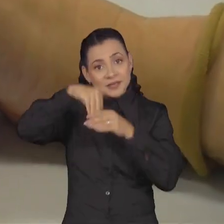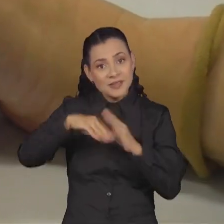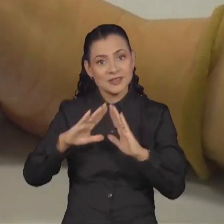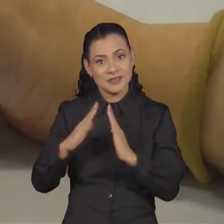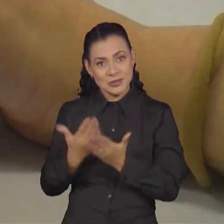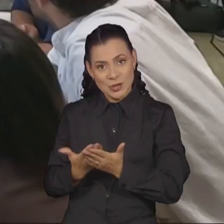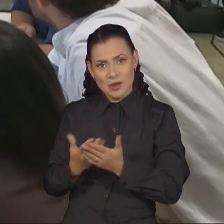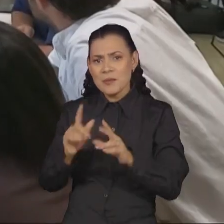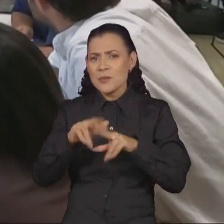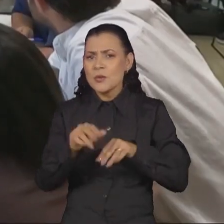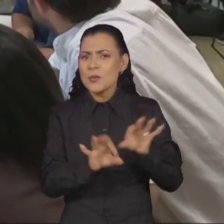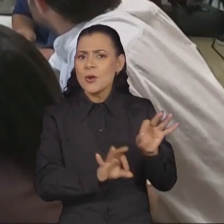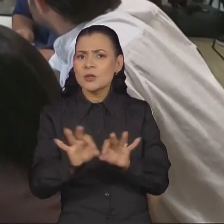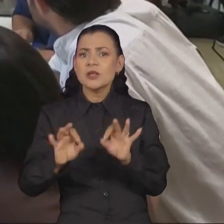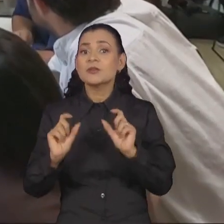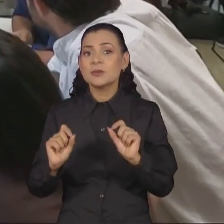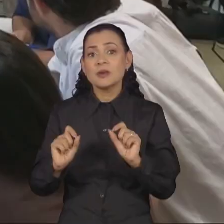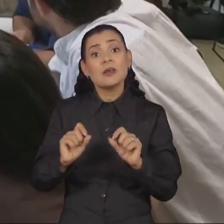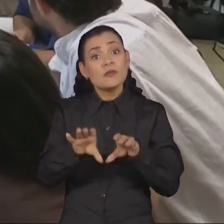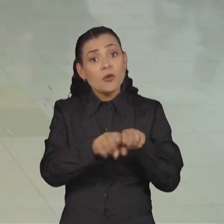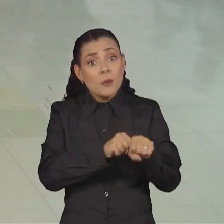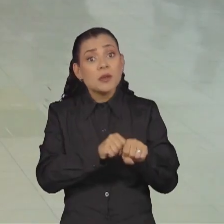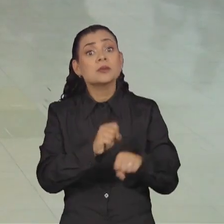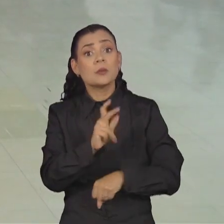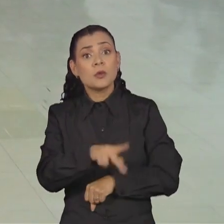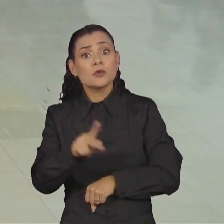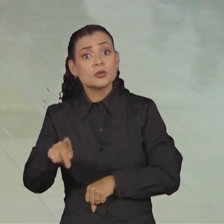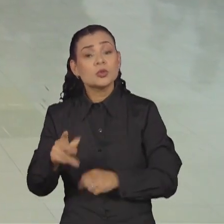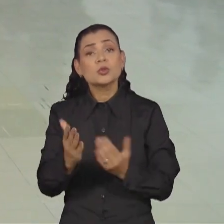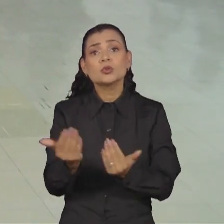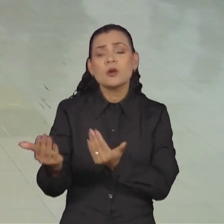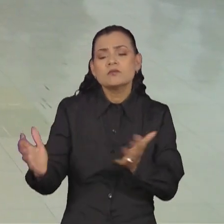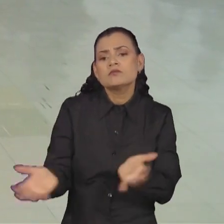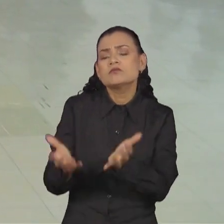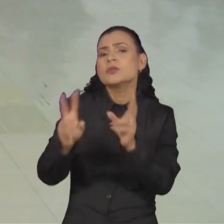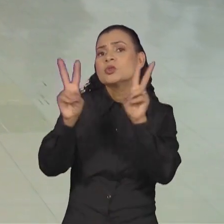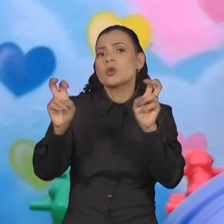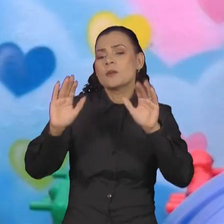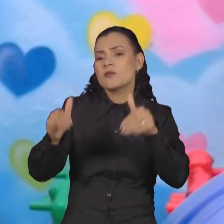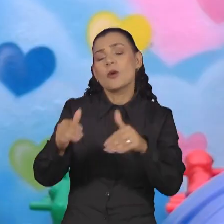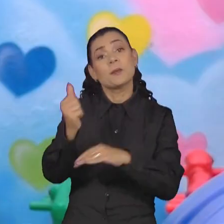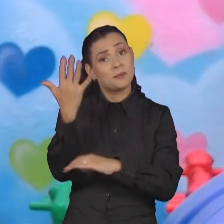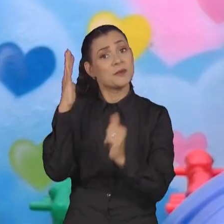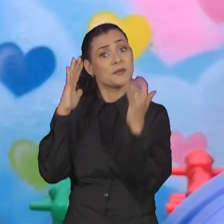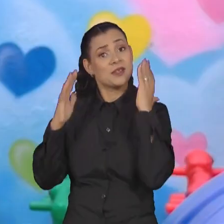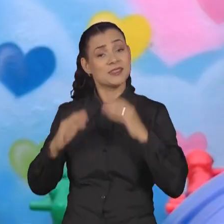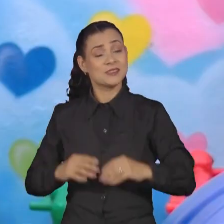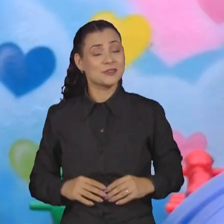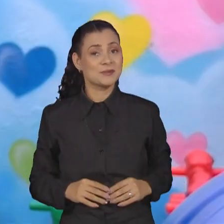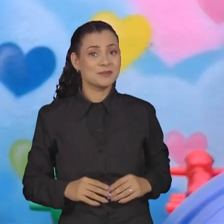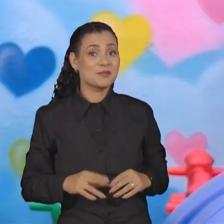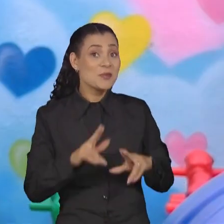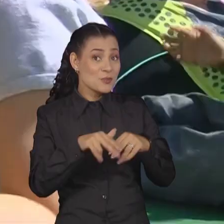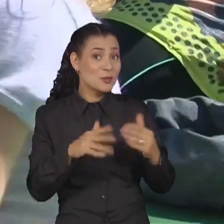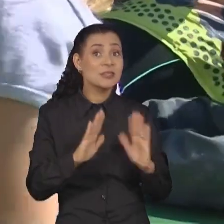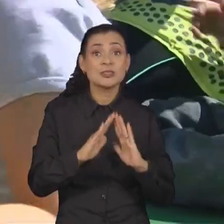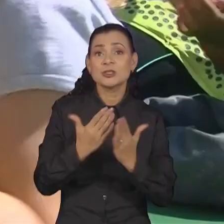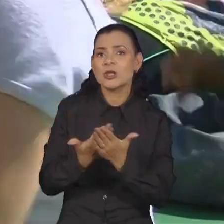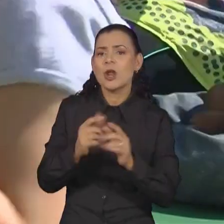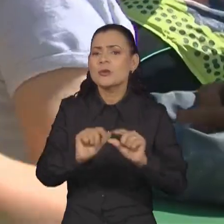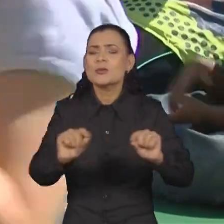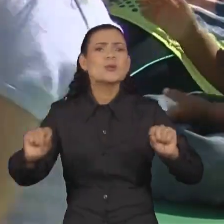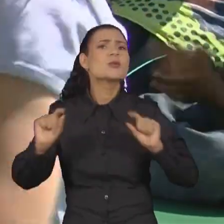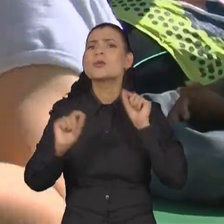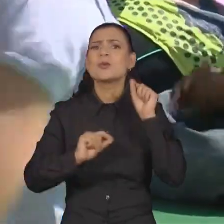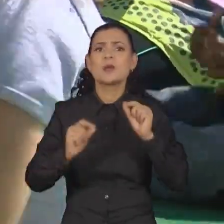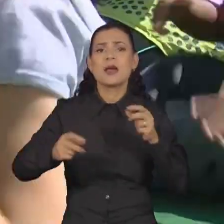forma professores da rede para melhorar a educação dos jovens sobre o meio ambiente. O xirê em pauta nas escolas. Esse